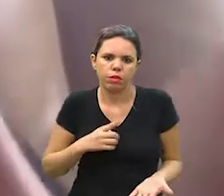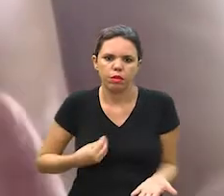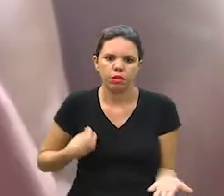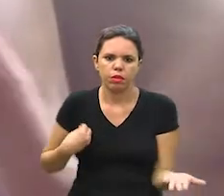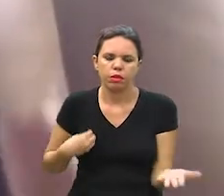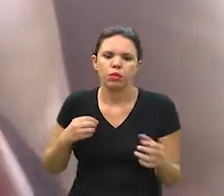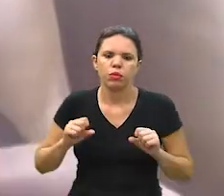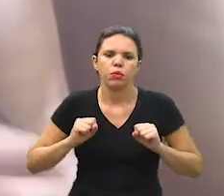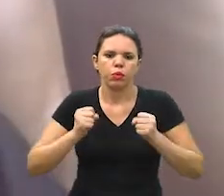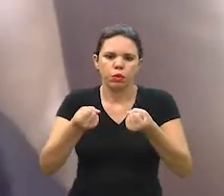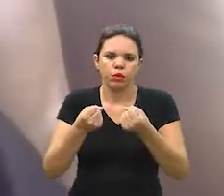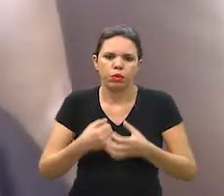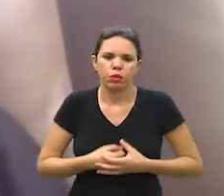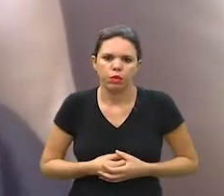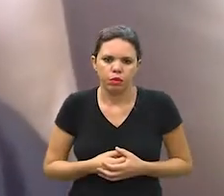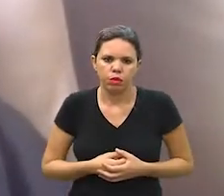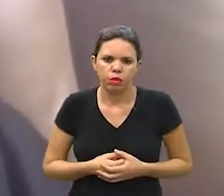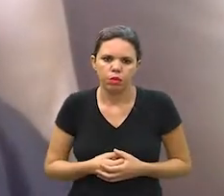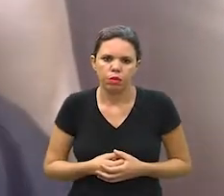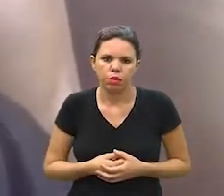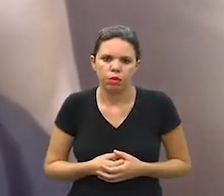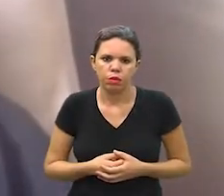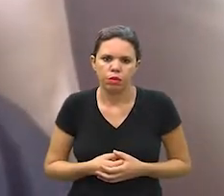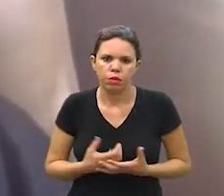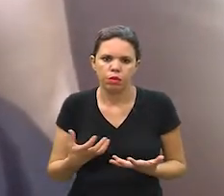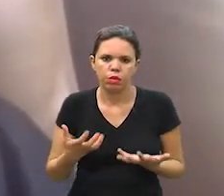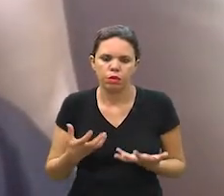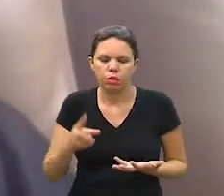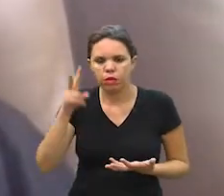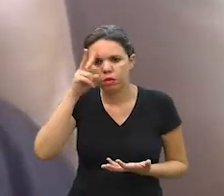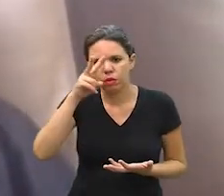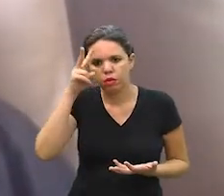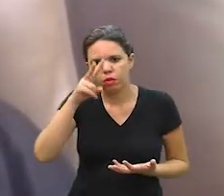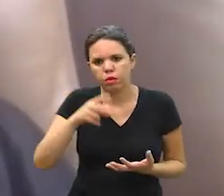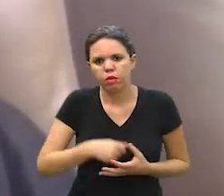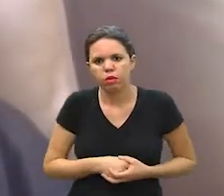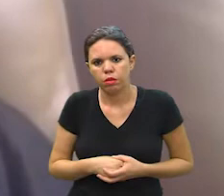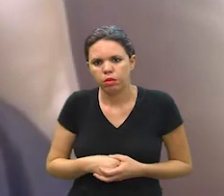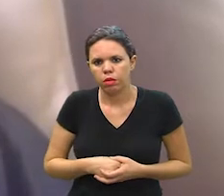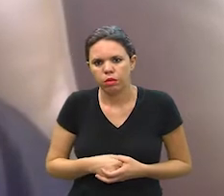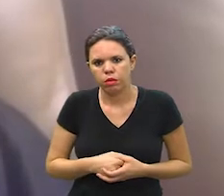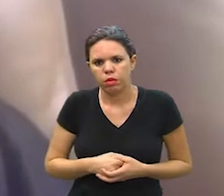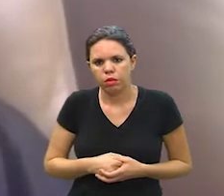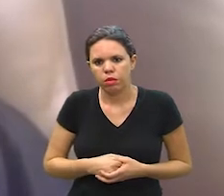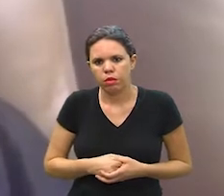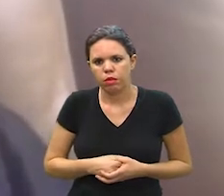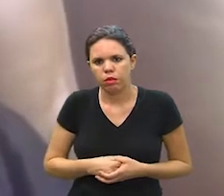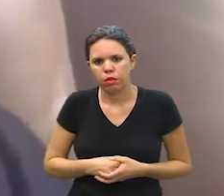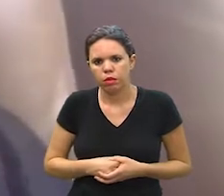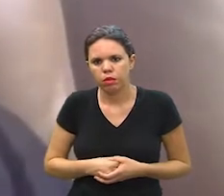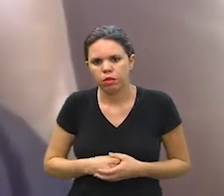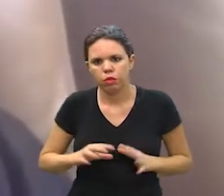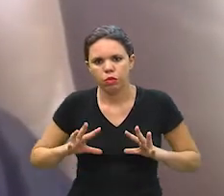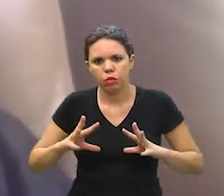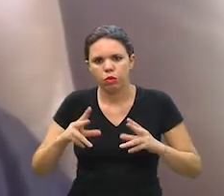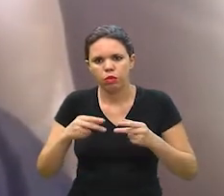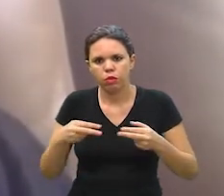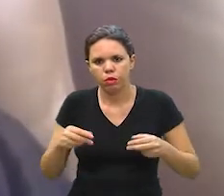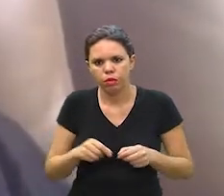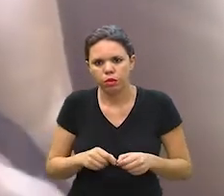existir um esforço por aí. E aí o que eu queria lembrar em terceiro é o seguinte, com tudo